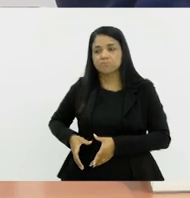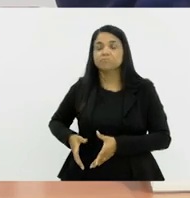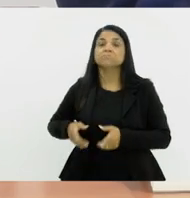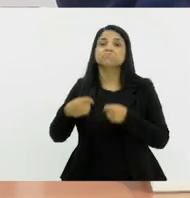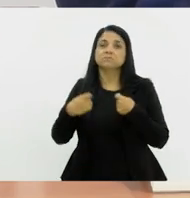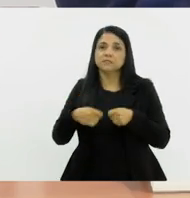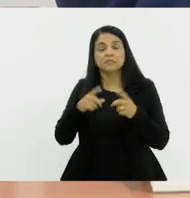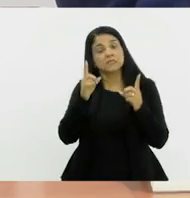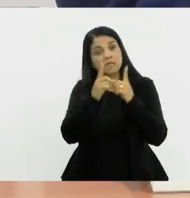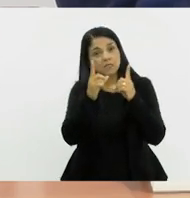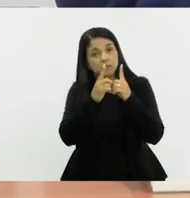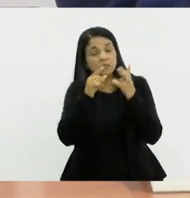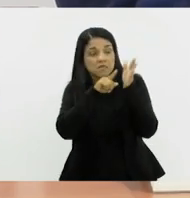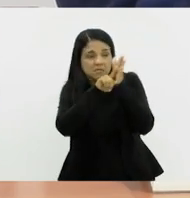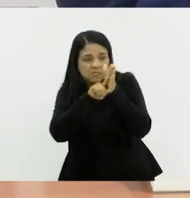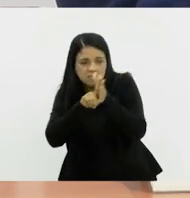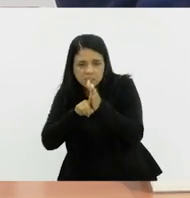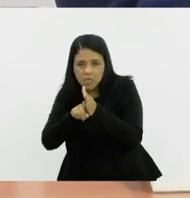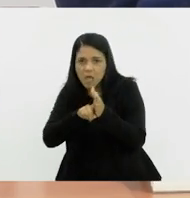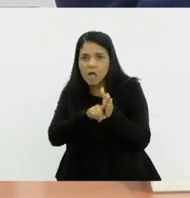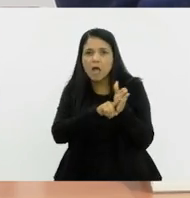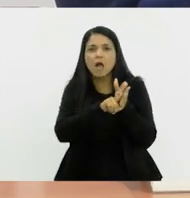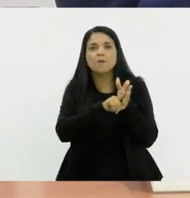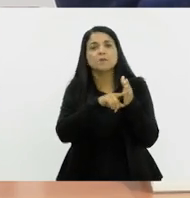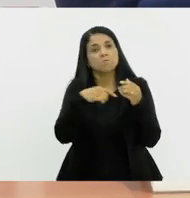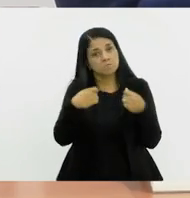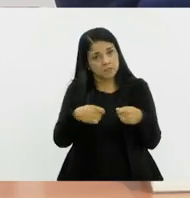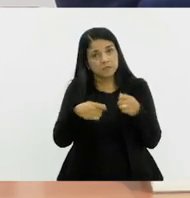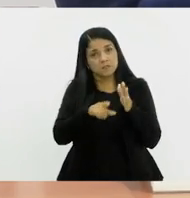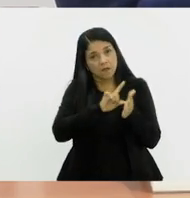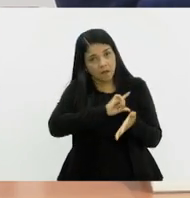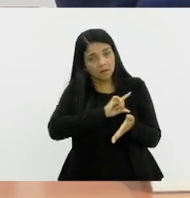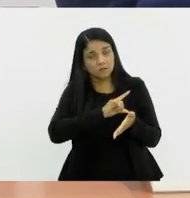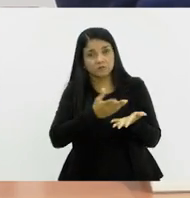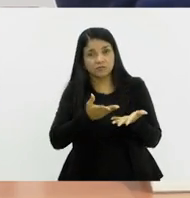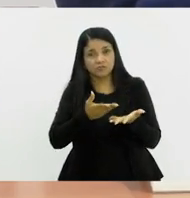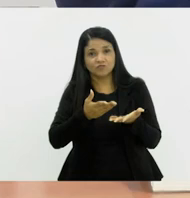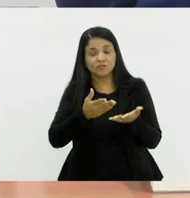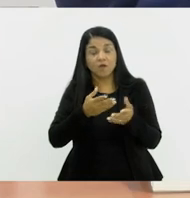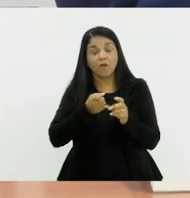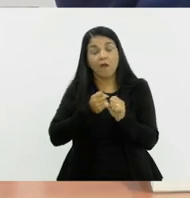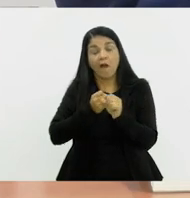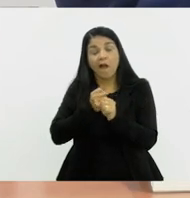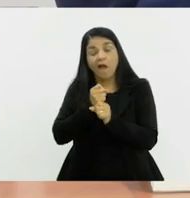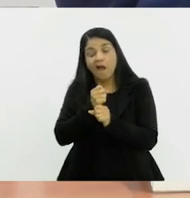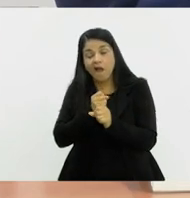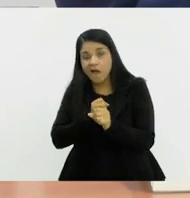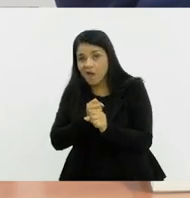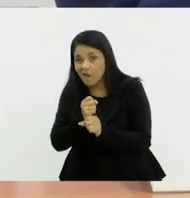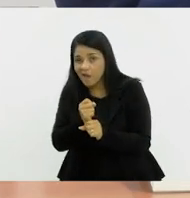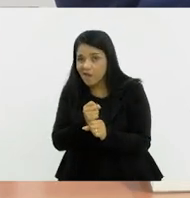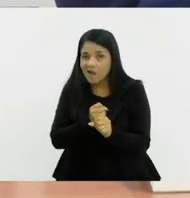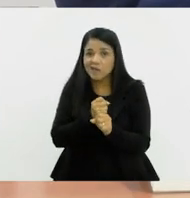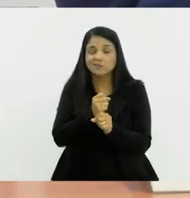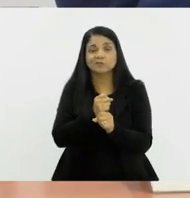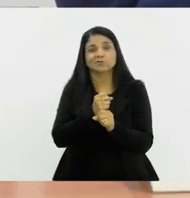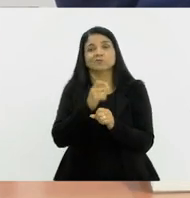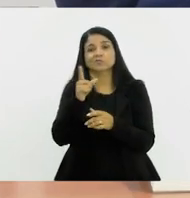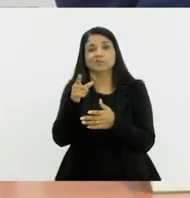atendidos, fazer exames preparatórios de colonoscopia e tal. E a gente passou anos com o serviço